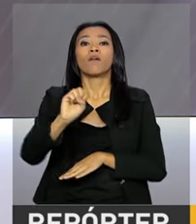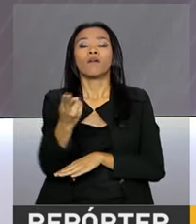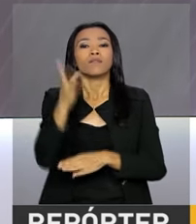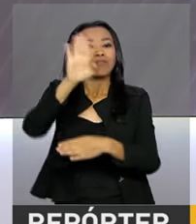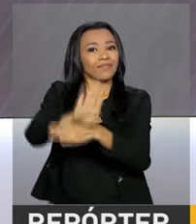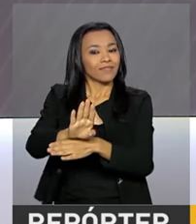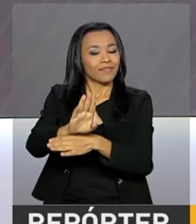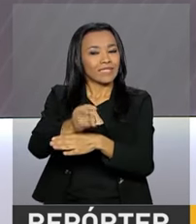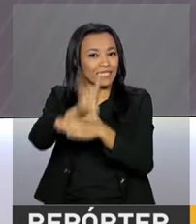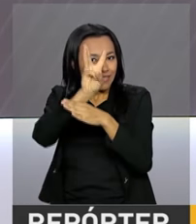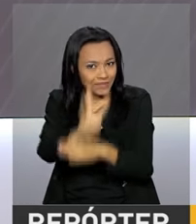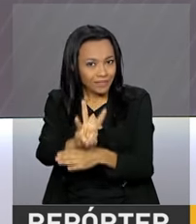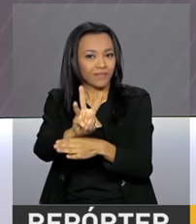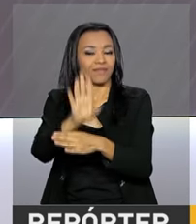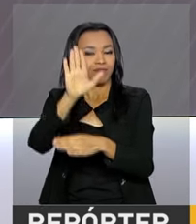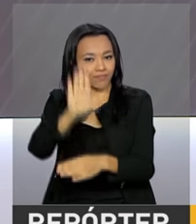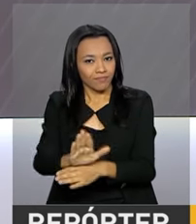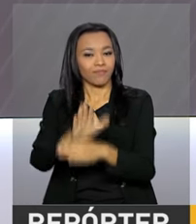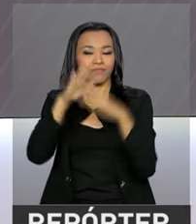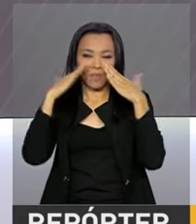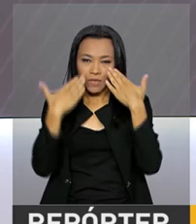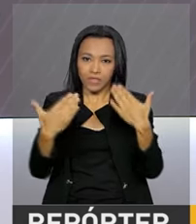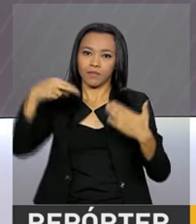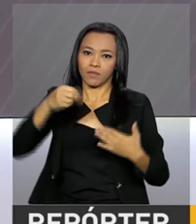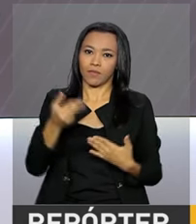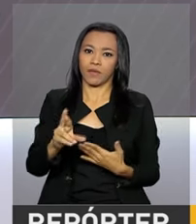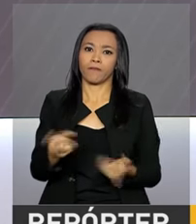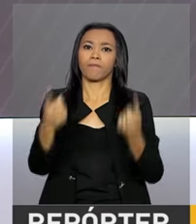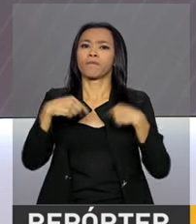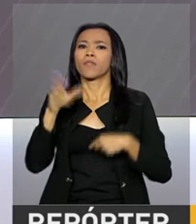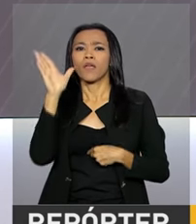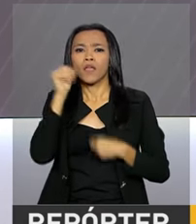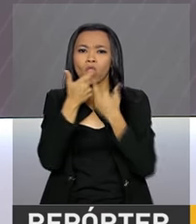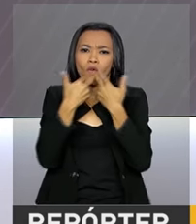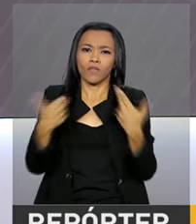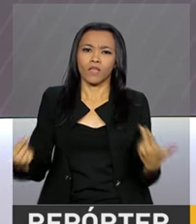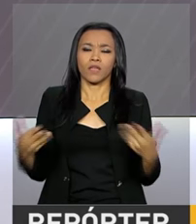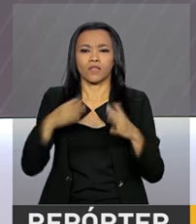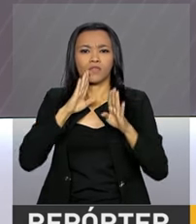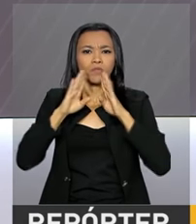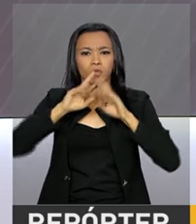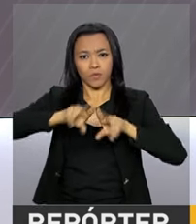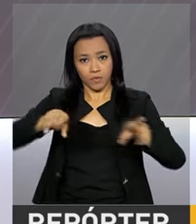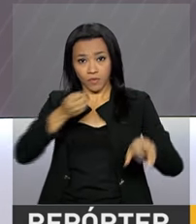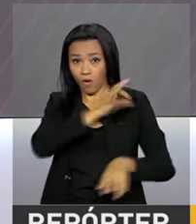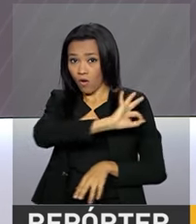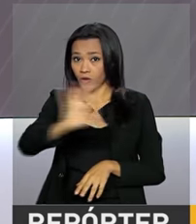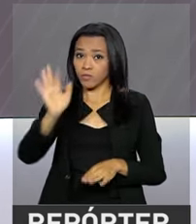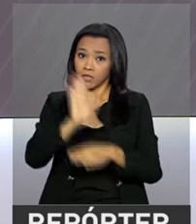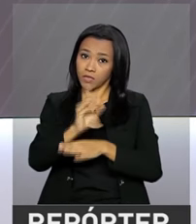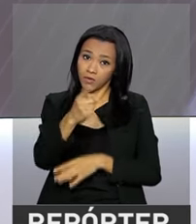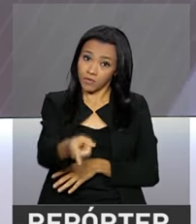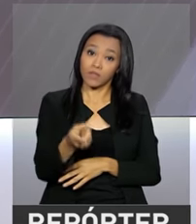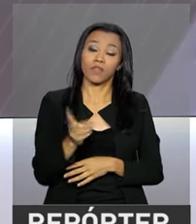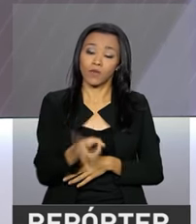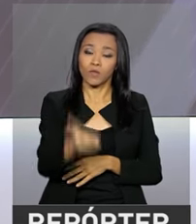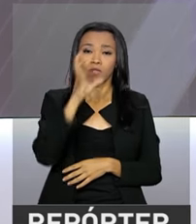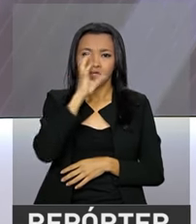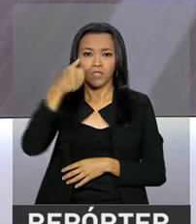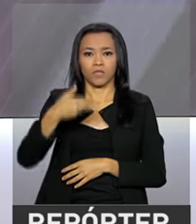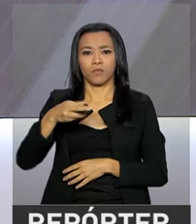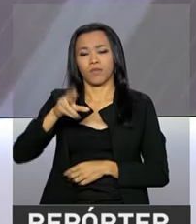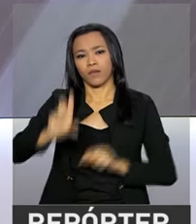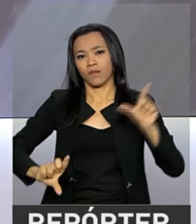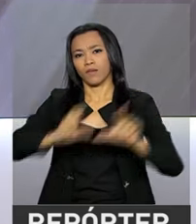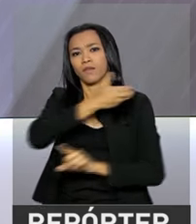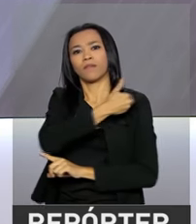na próxima edição do repórter nbr acompanhe também as novidades em nossas redes sociais uma ótima tarde pra você e continue com a gente